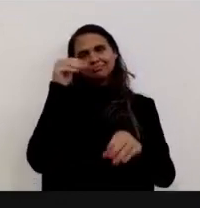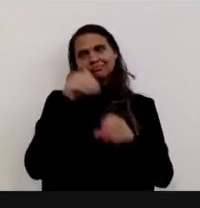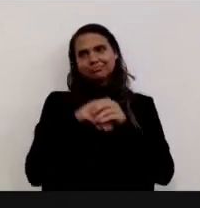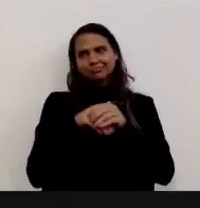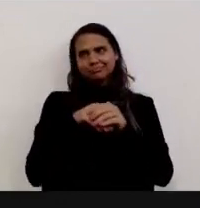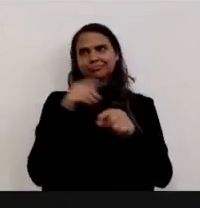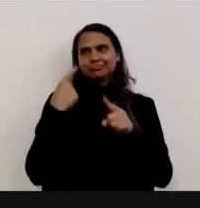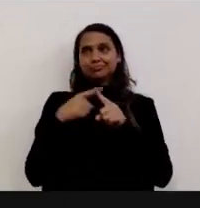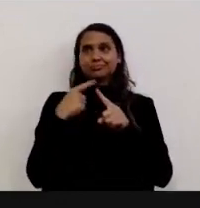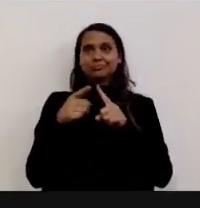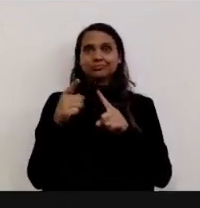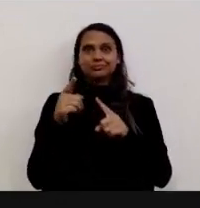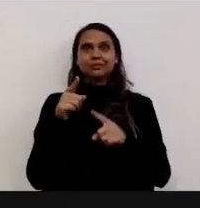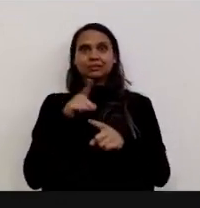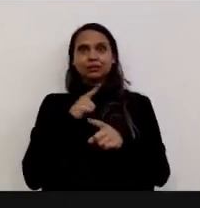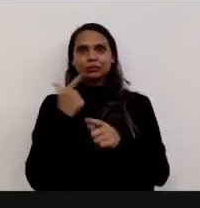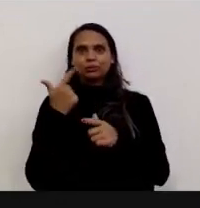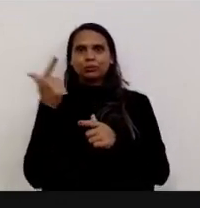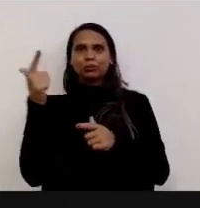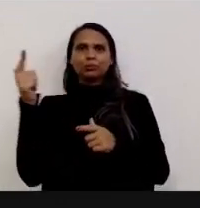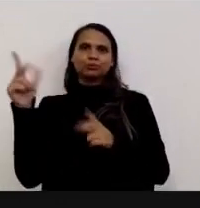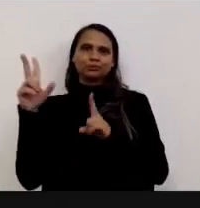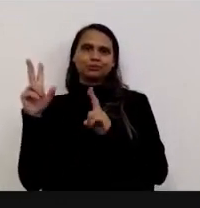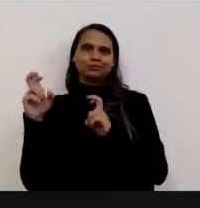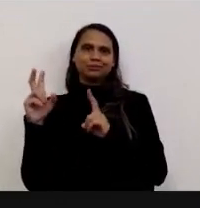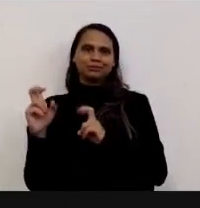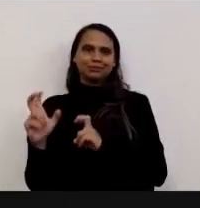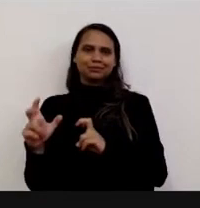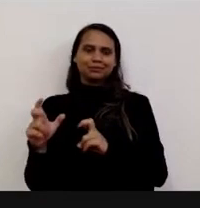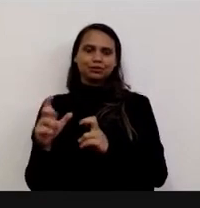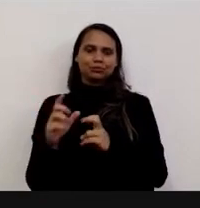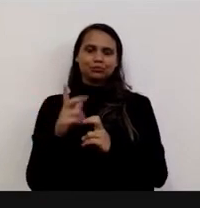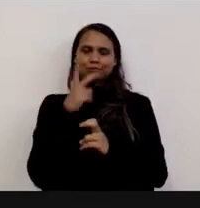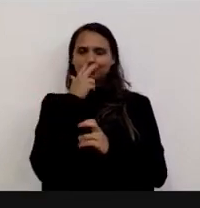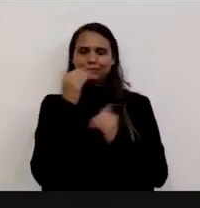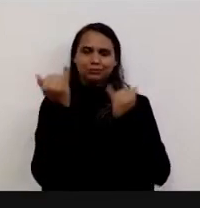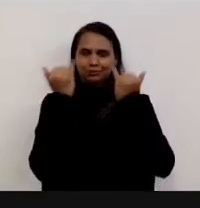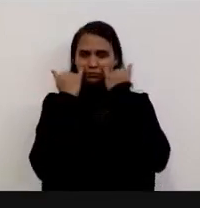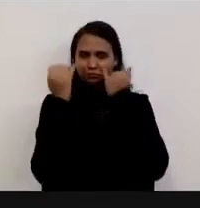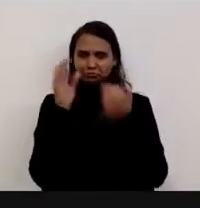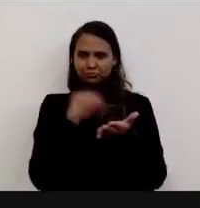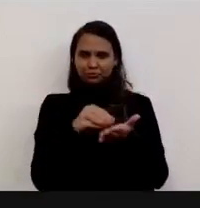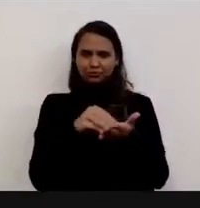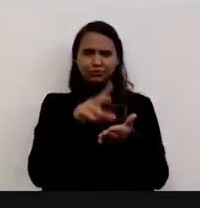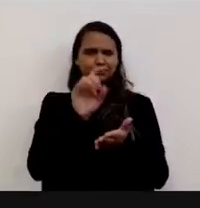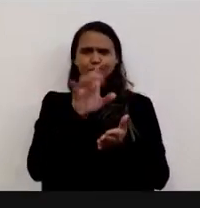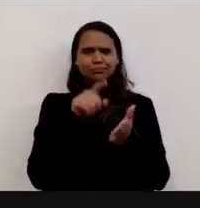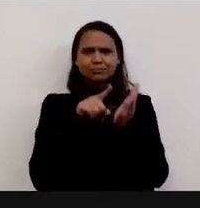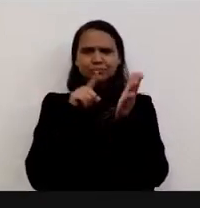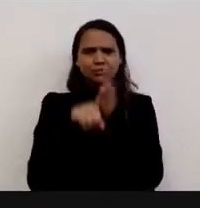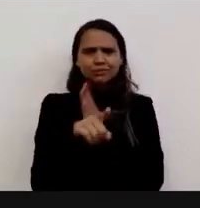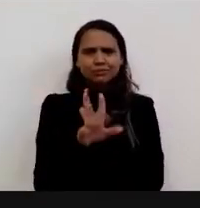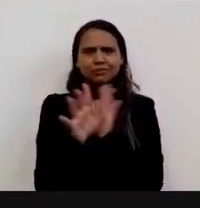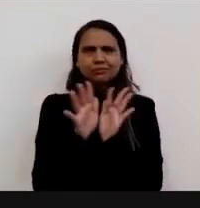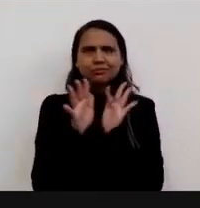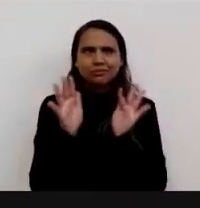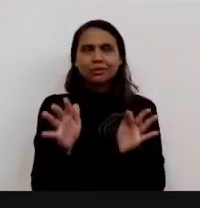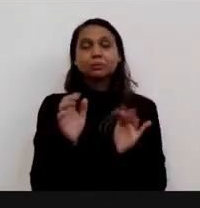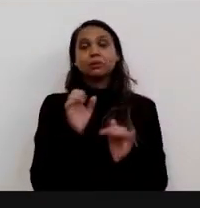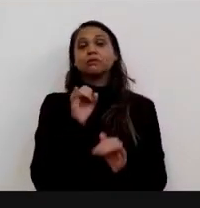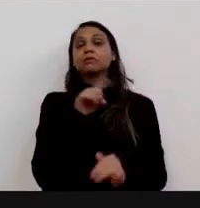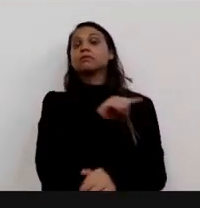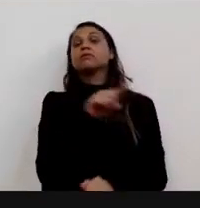porque, enfim, tem muitos outros fatores que eu acho que fogem ali dos dados mesmo, né? Eu queria perguntar o seguinte, se vocês